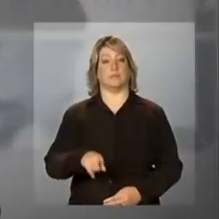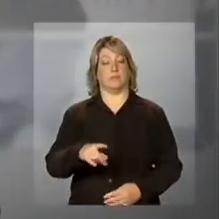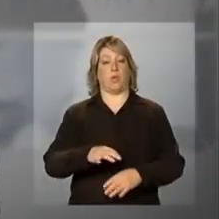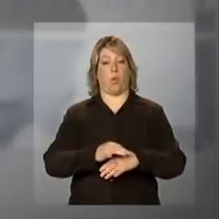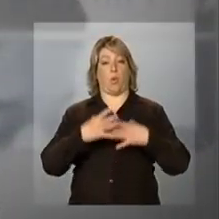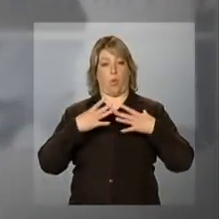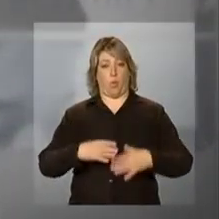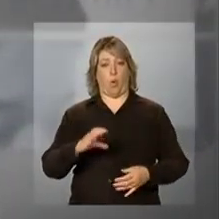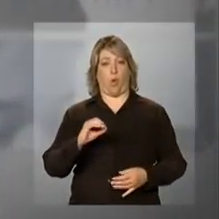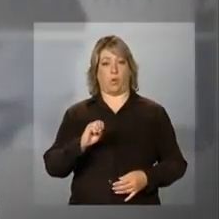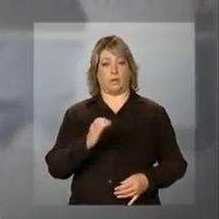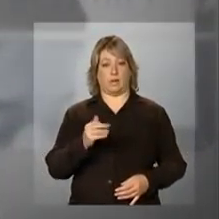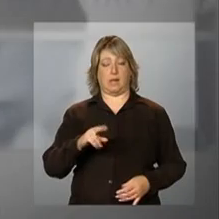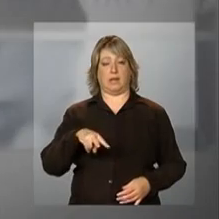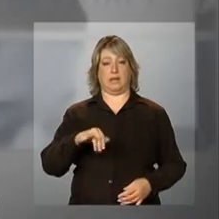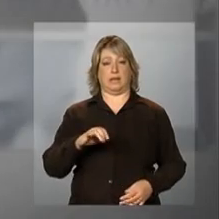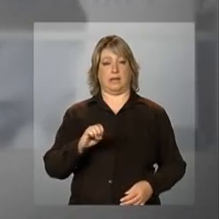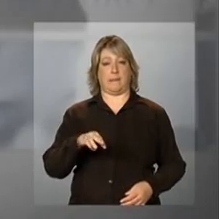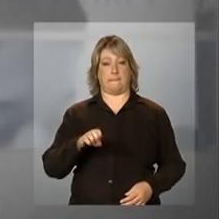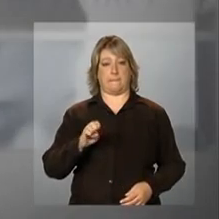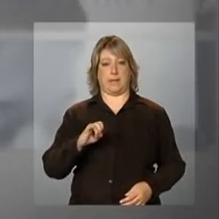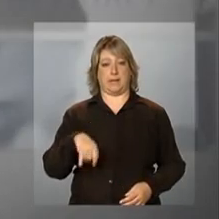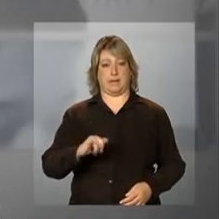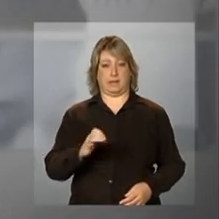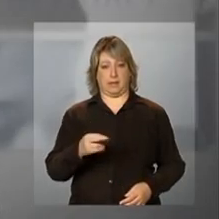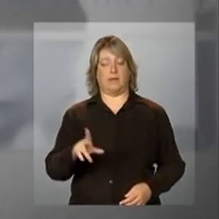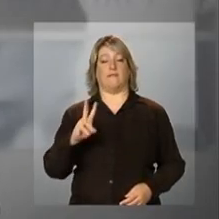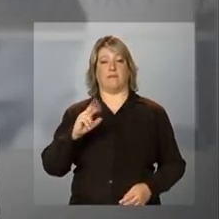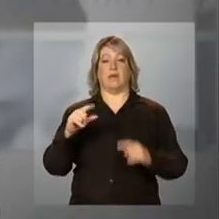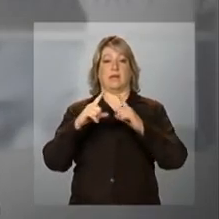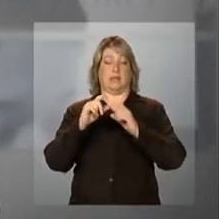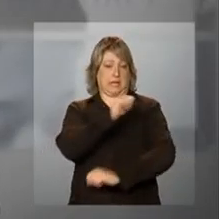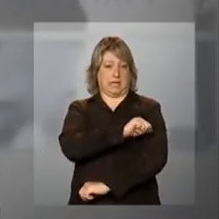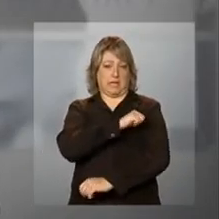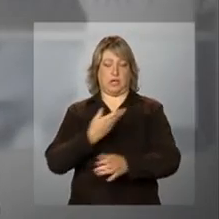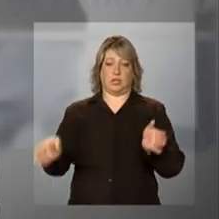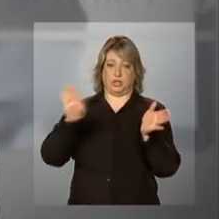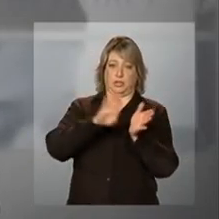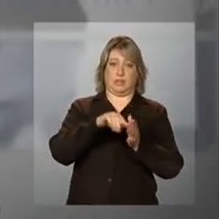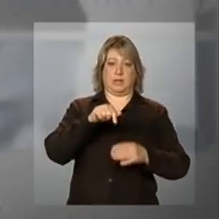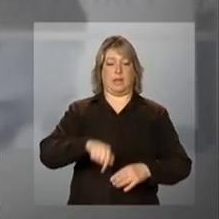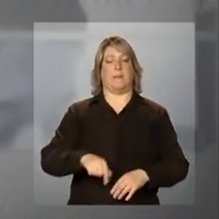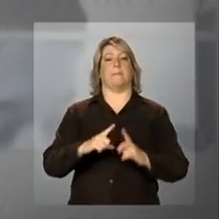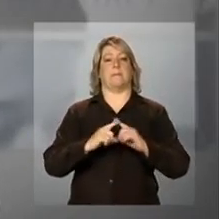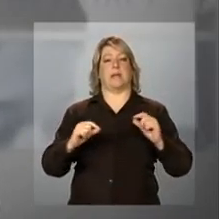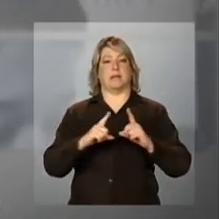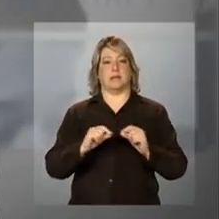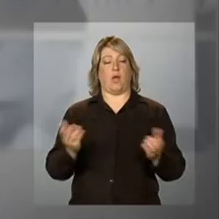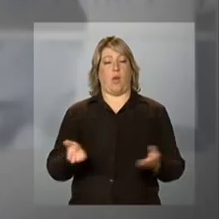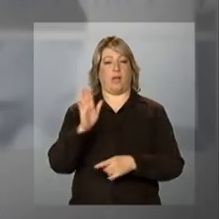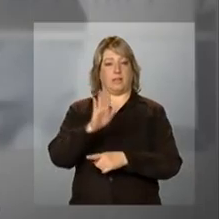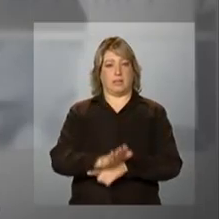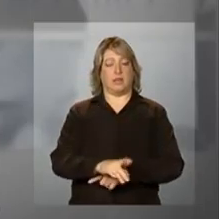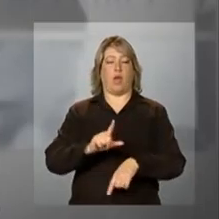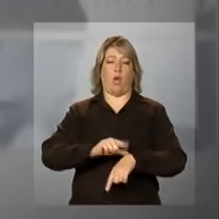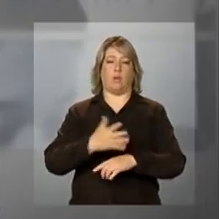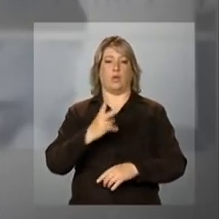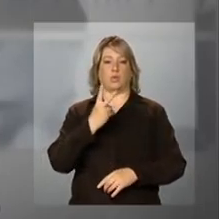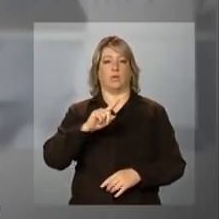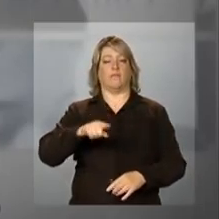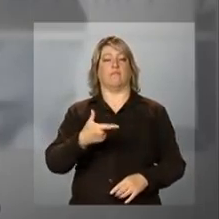O corpo de Oscar Neemer vai ser trazido do Rio de Janeiro para Brasília na tarde de hoje. A previsão é que o corpo do arquiteto chegue às